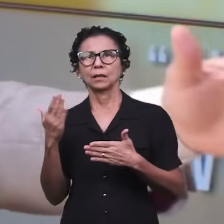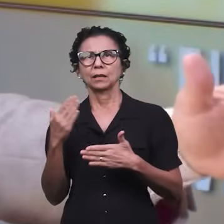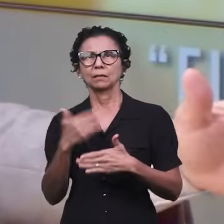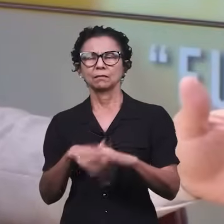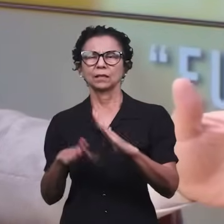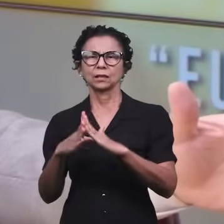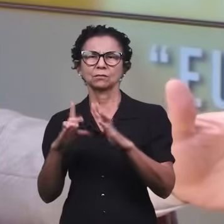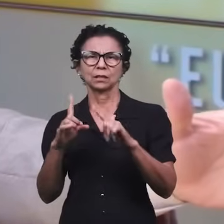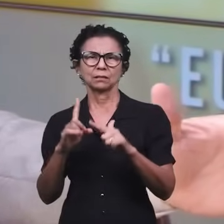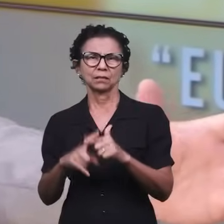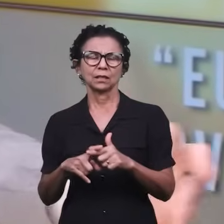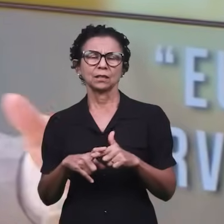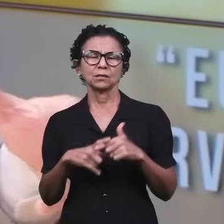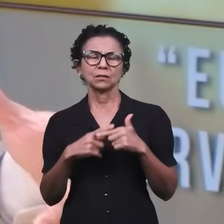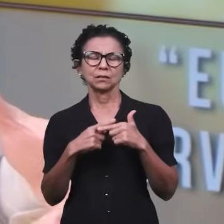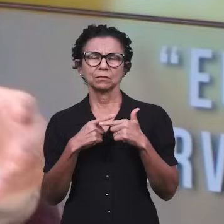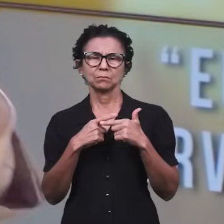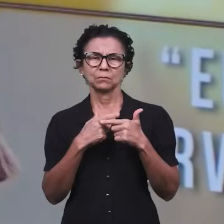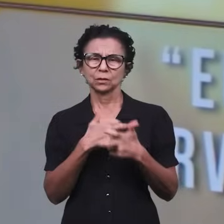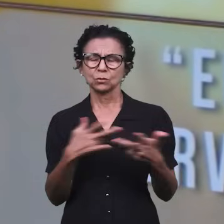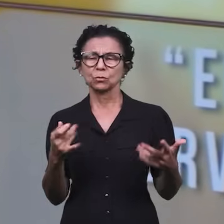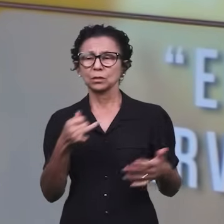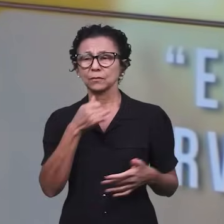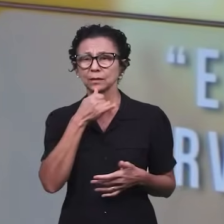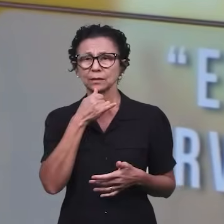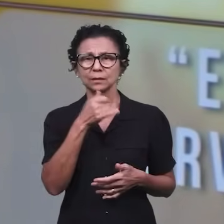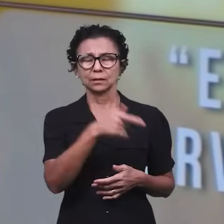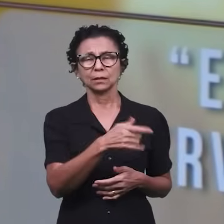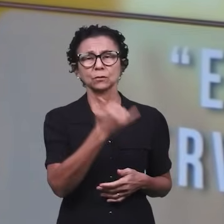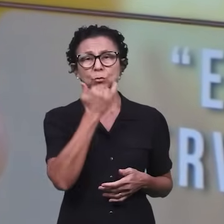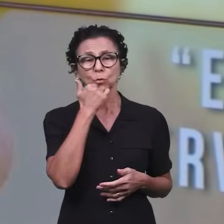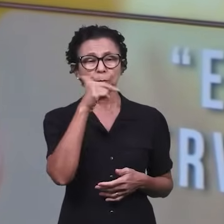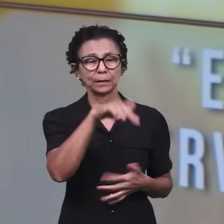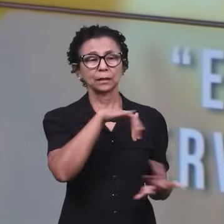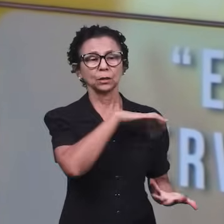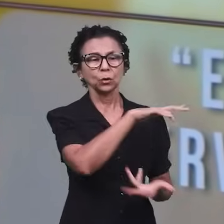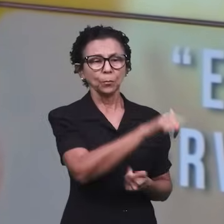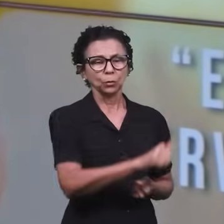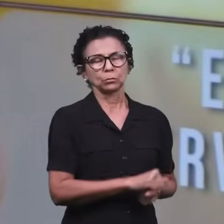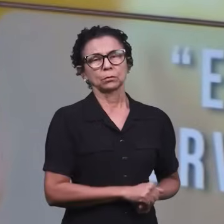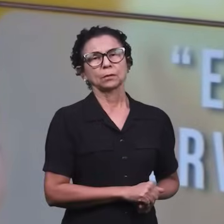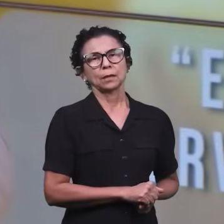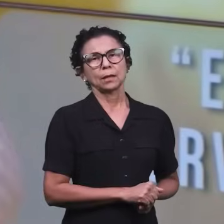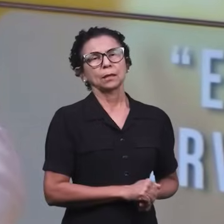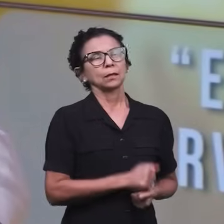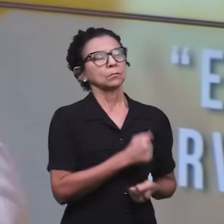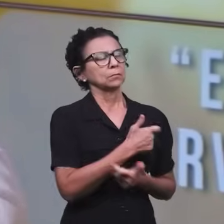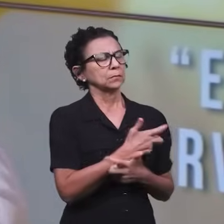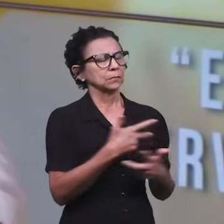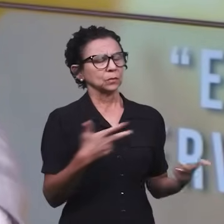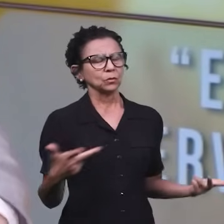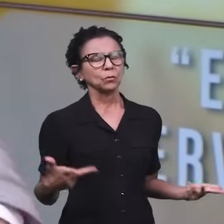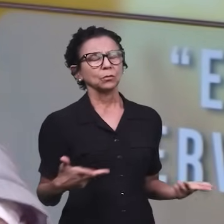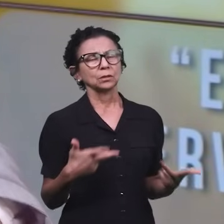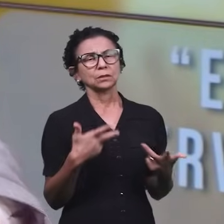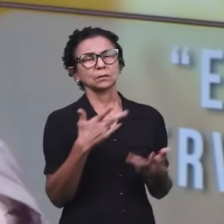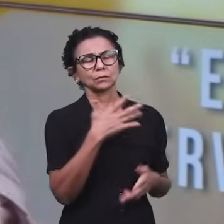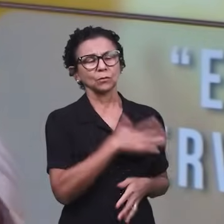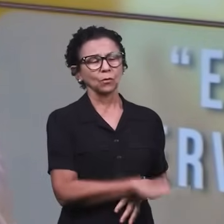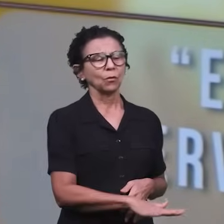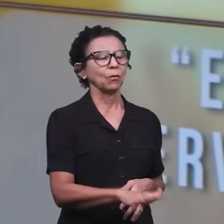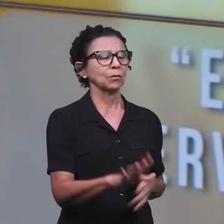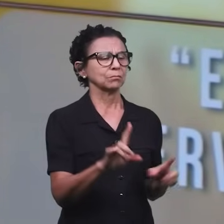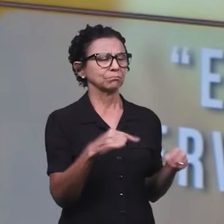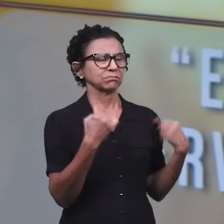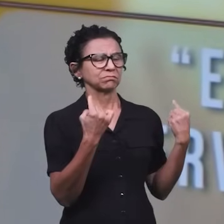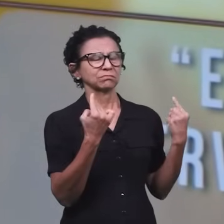uma série de coisas que nos entristecem. Mas quando você chega na igreja, a igreja é a extensão da eternidade, né?